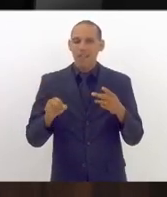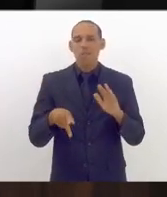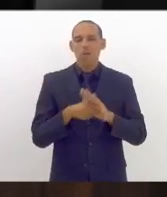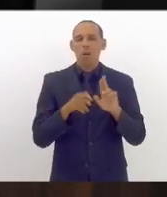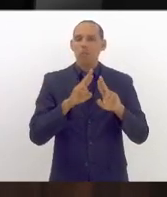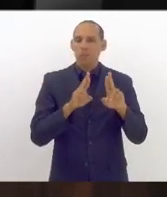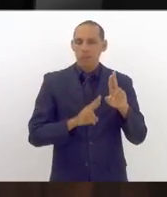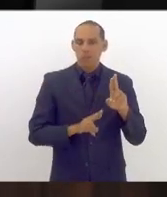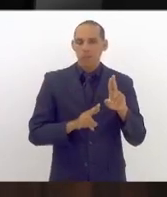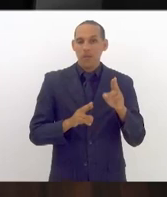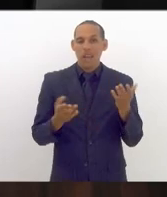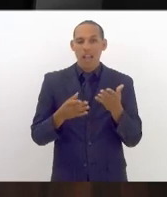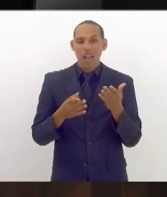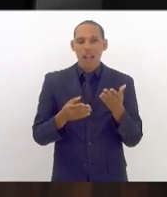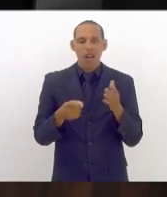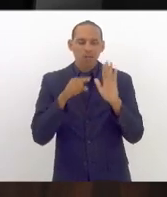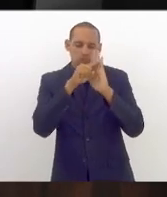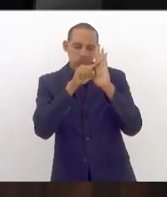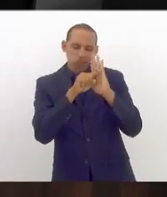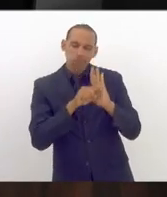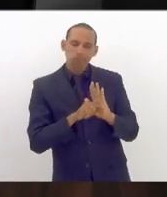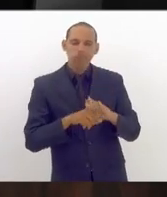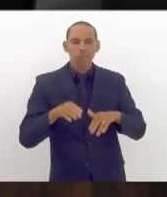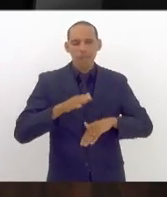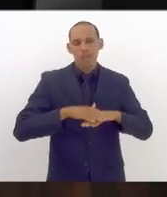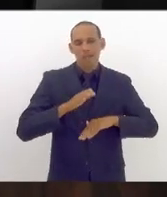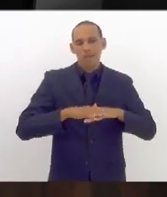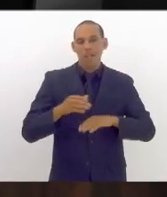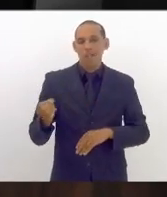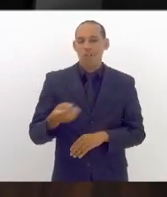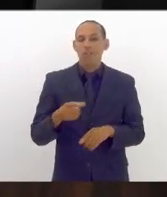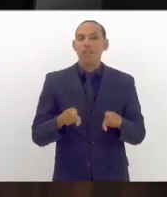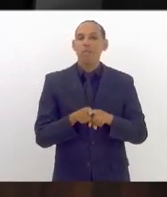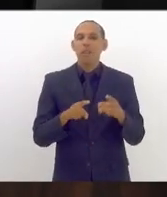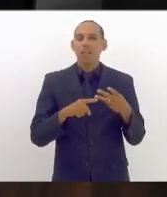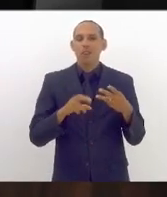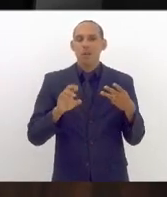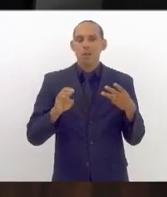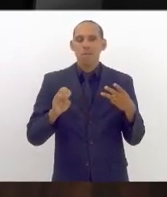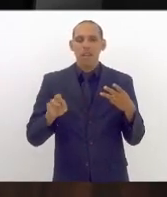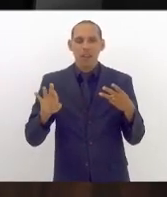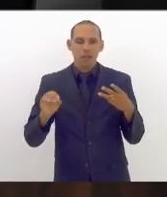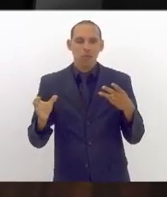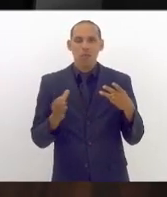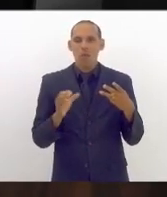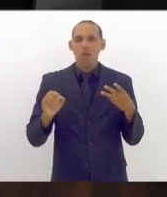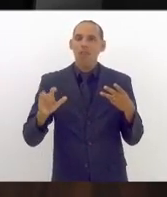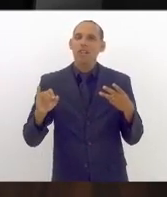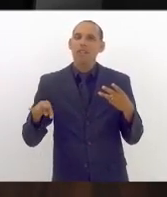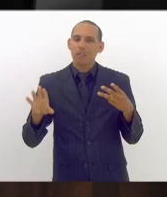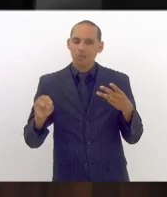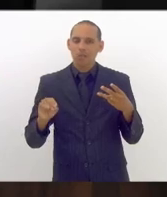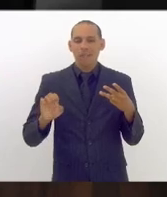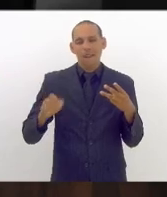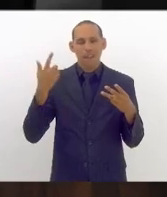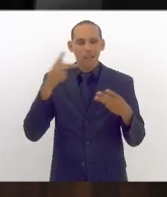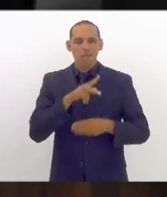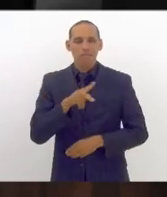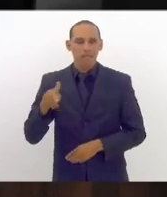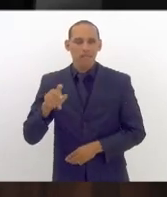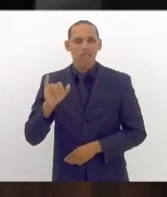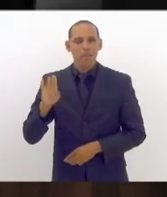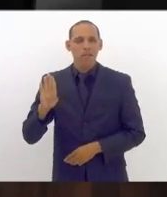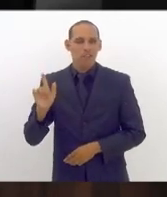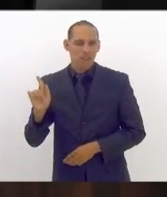raio x também contribuiu bastante Roberto Olinto ex-presidente do IBGE aqui os nossos agradecimentos